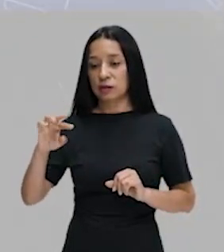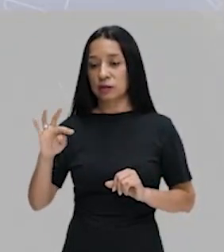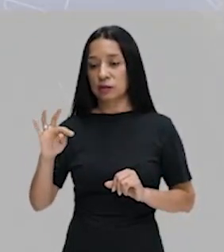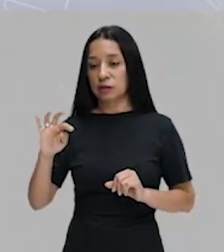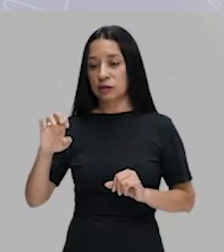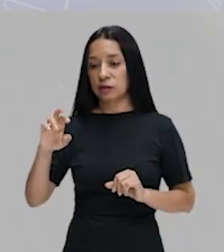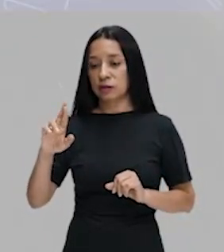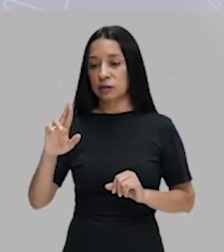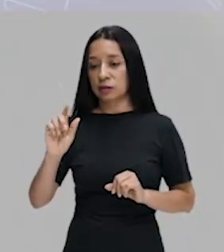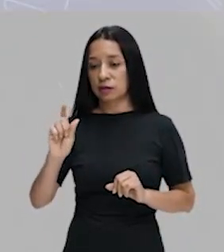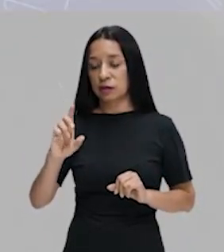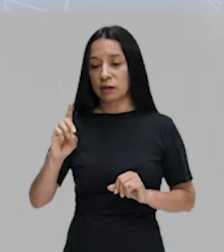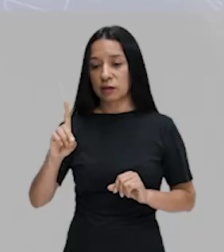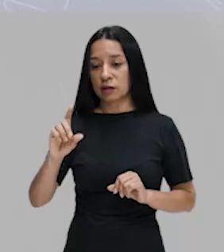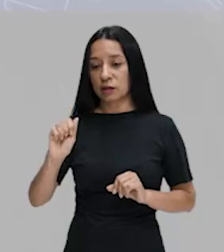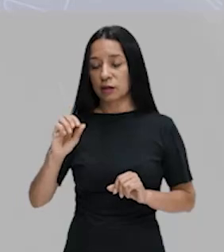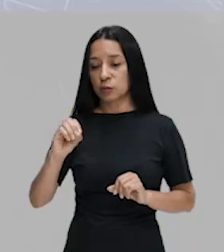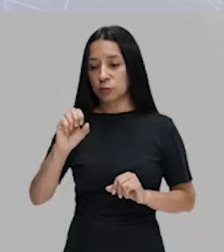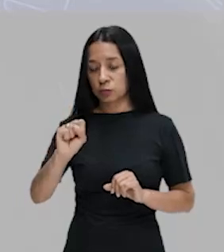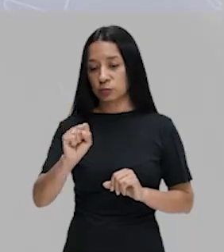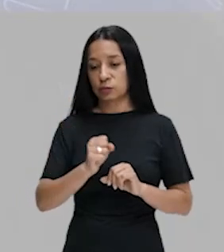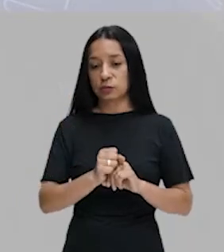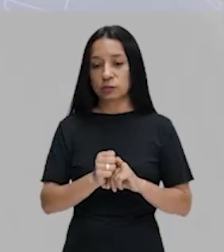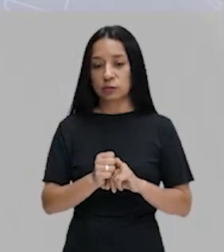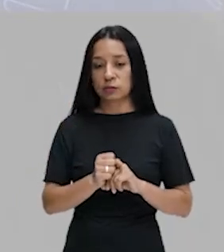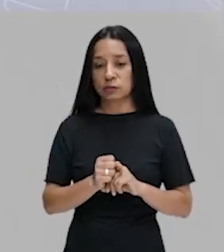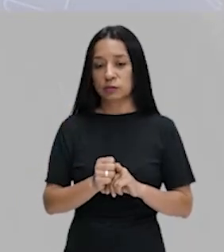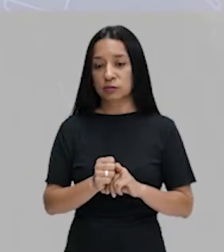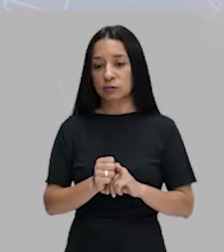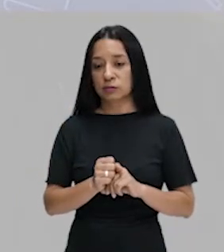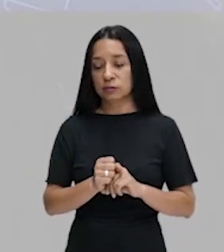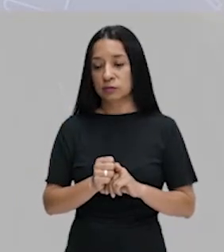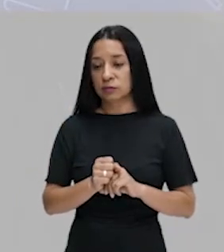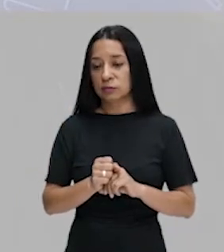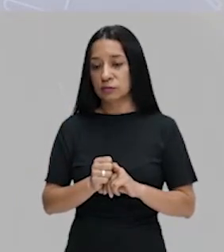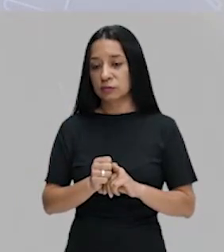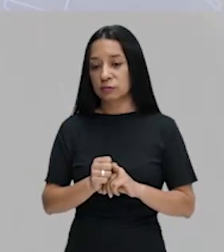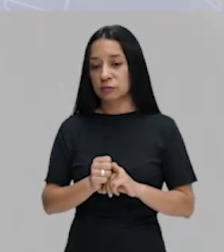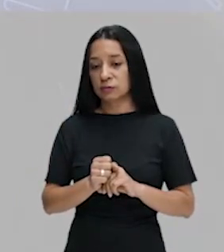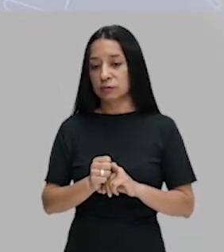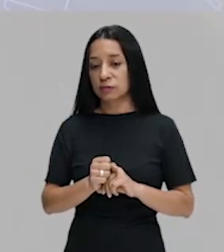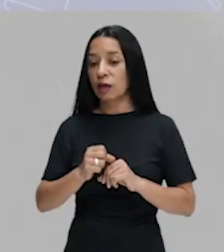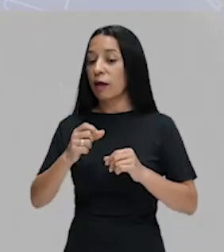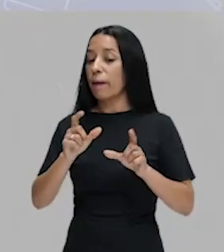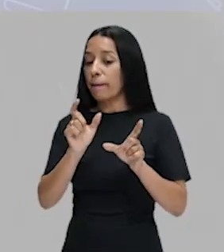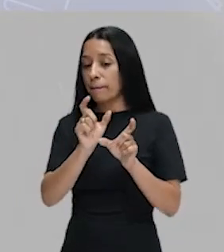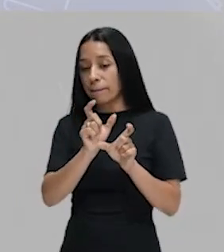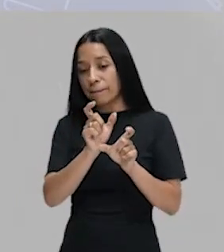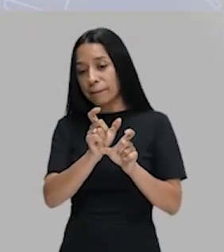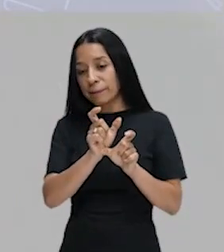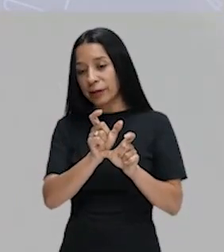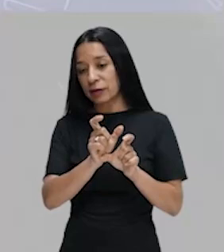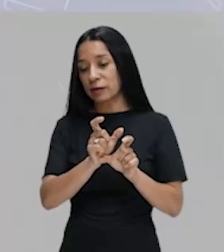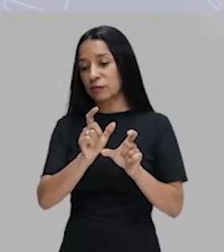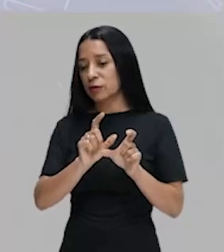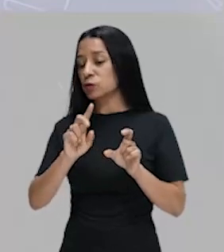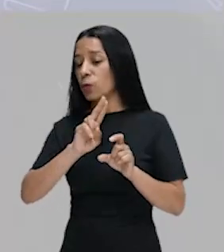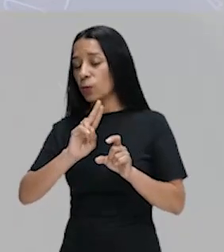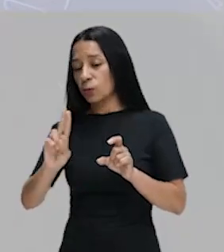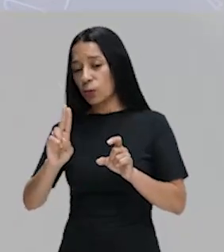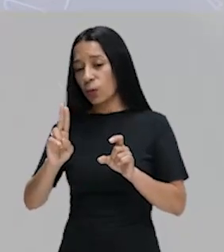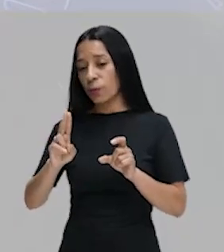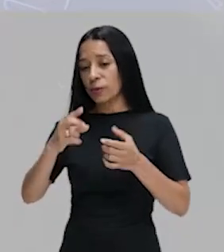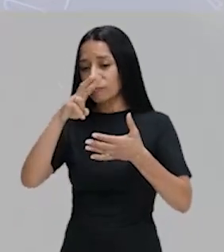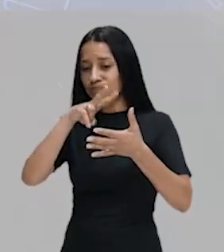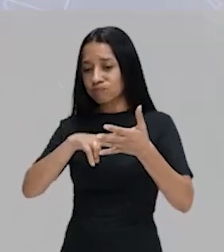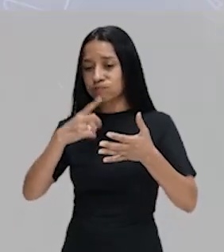do latim coelos, que quer dizer cavidade, e do grego entero, que quer dizer